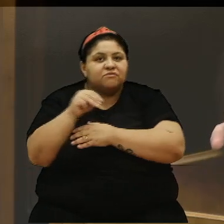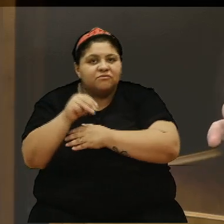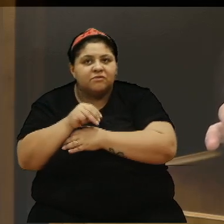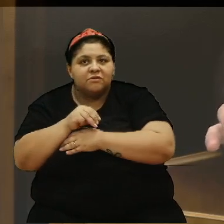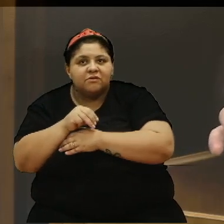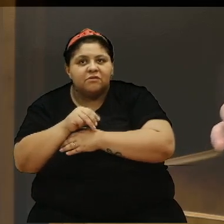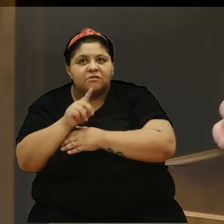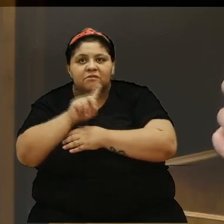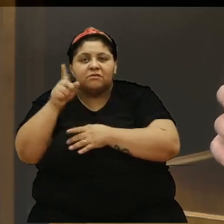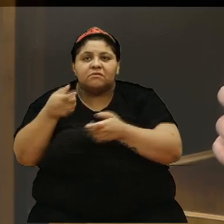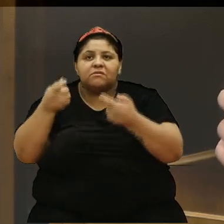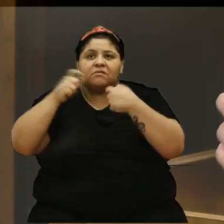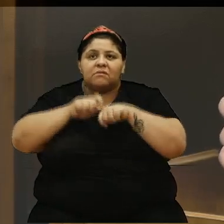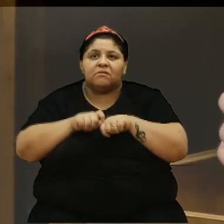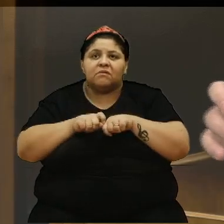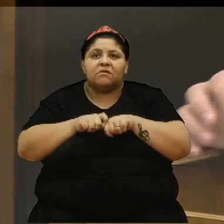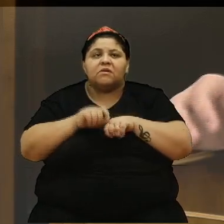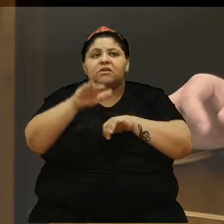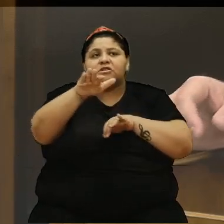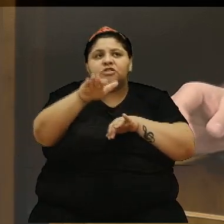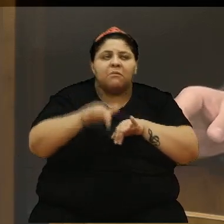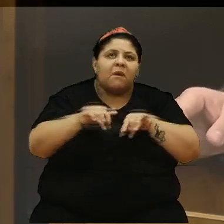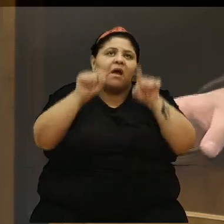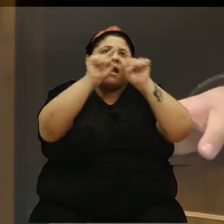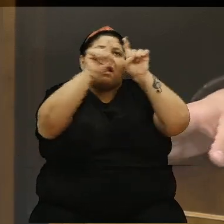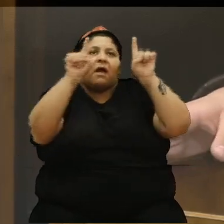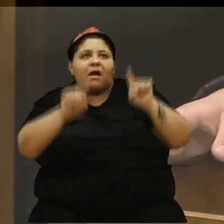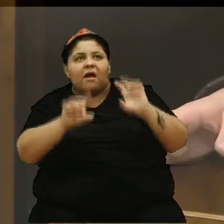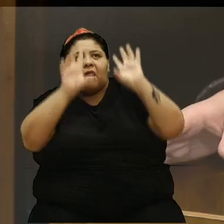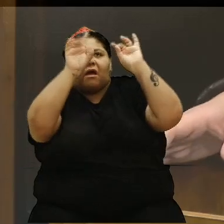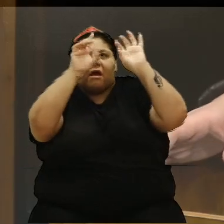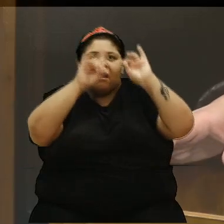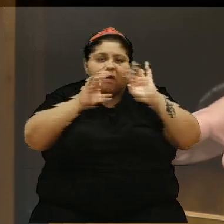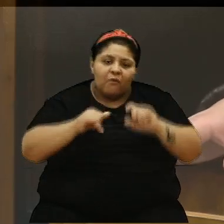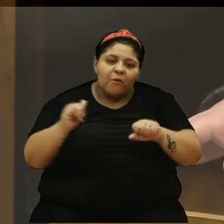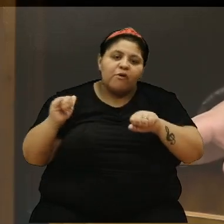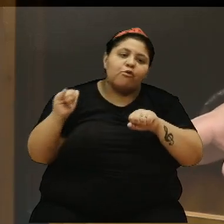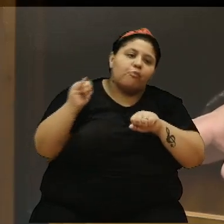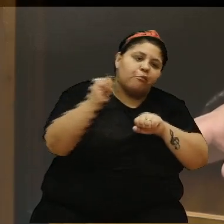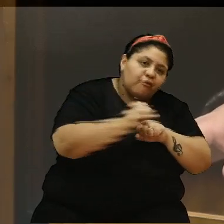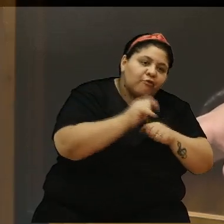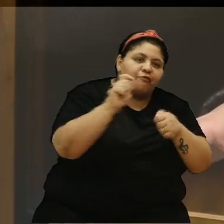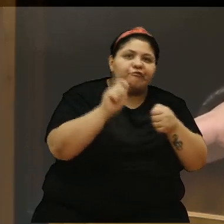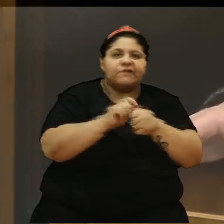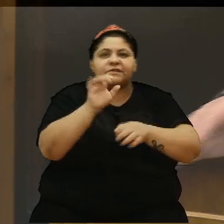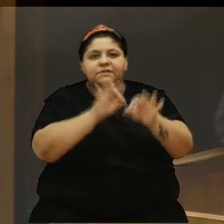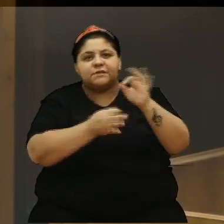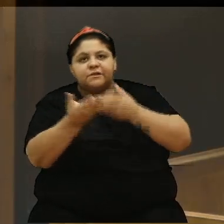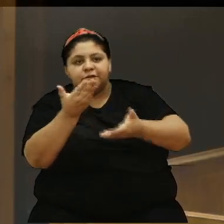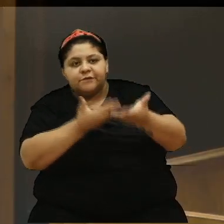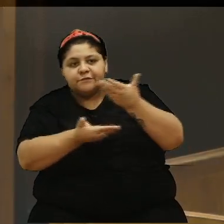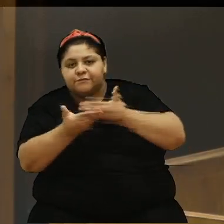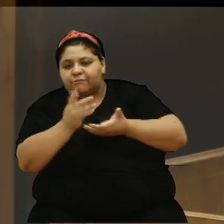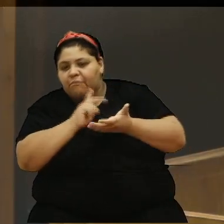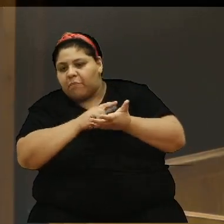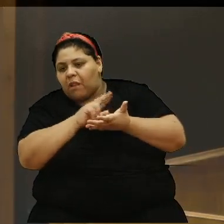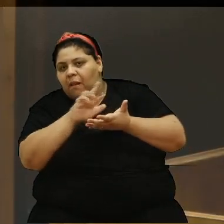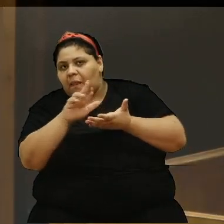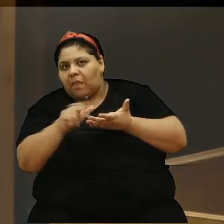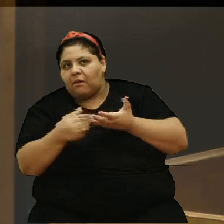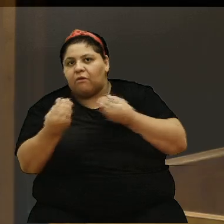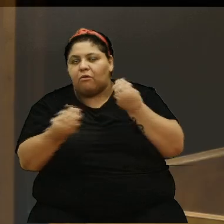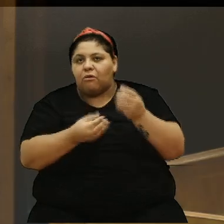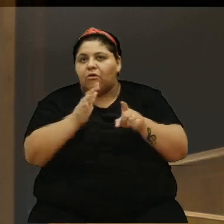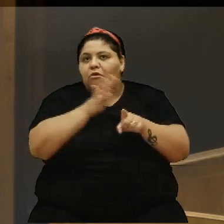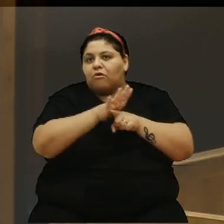Não precisando empregar uma equipe específica e até o aeroporto, ali fazer um procedimento de embarque, etc., etc., como demanda um